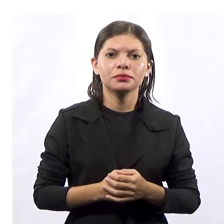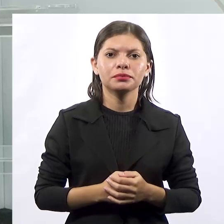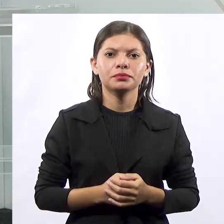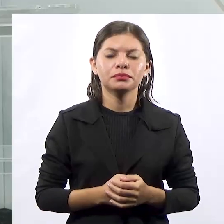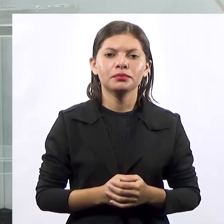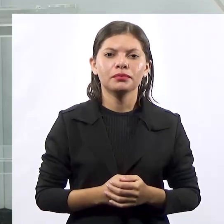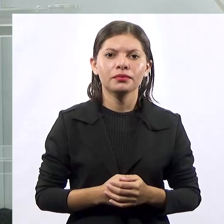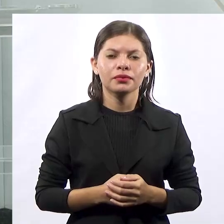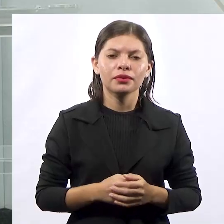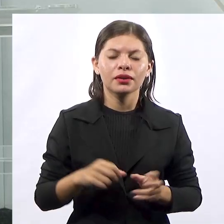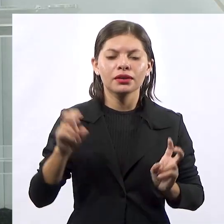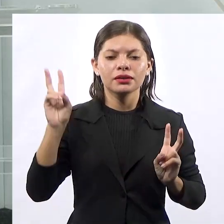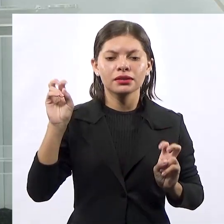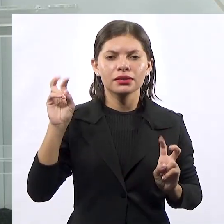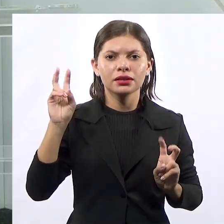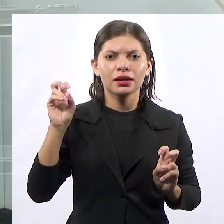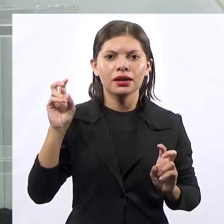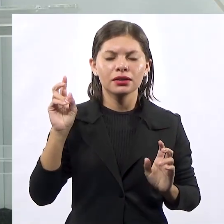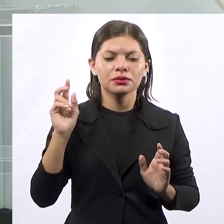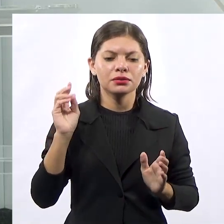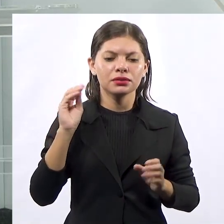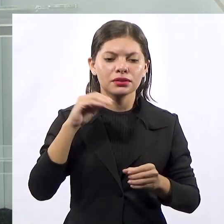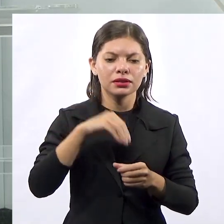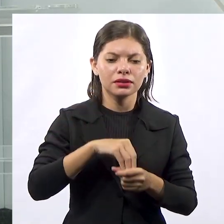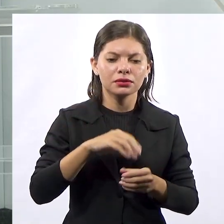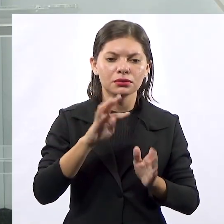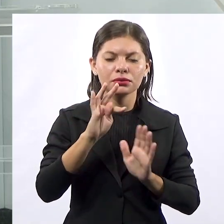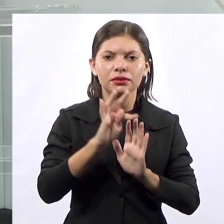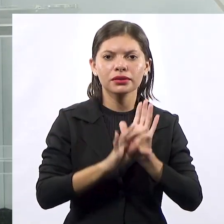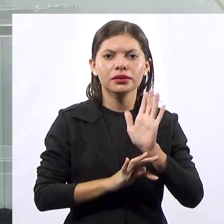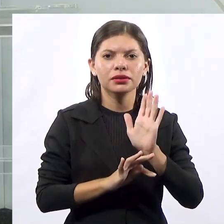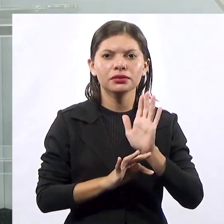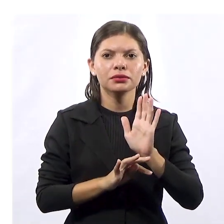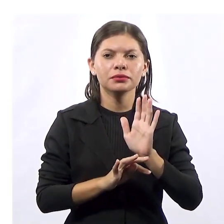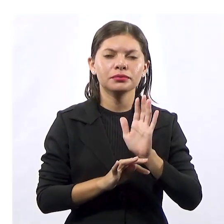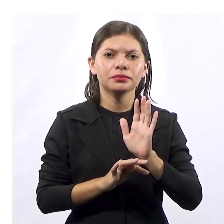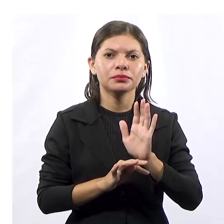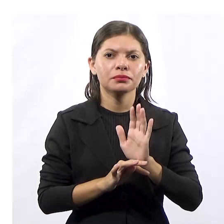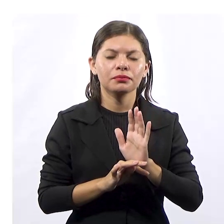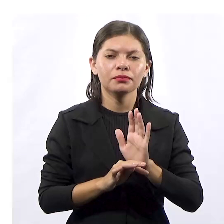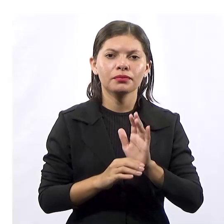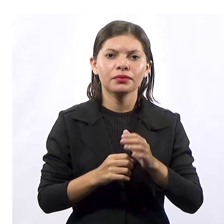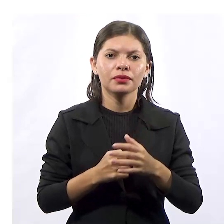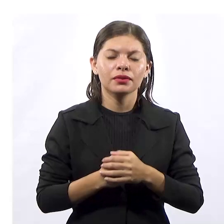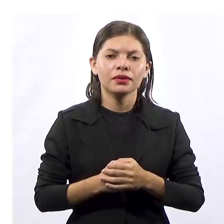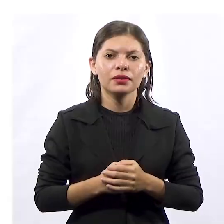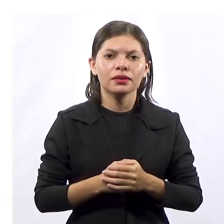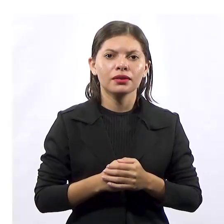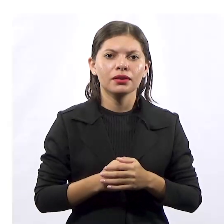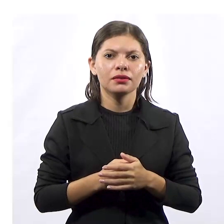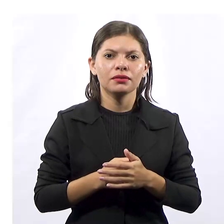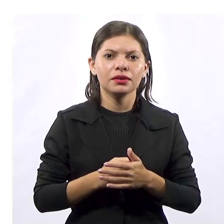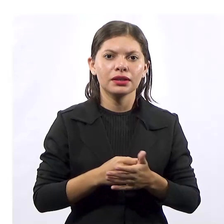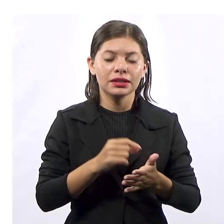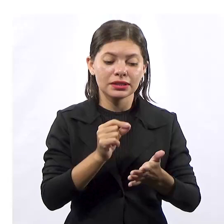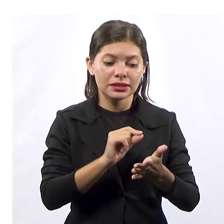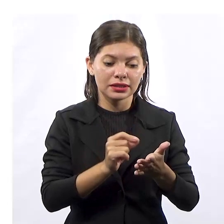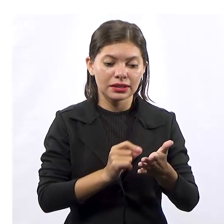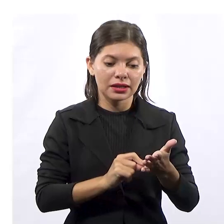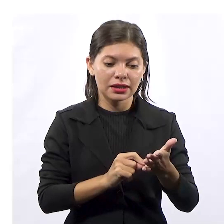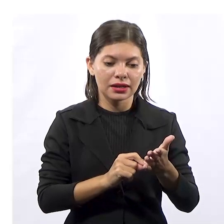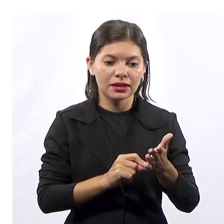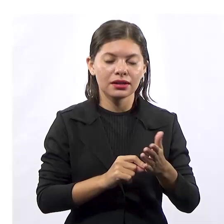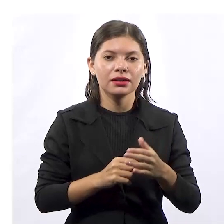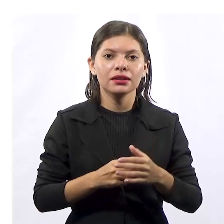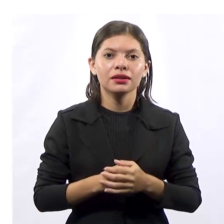forma direta ou indireta dentro do texto devem constar na lista